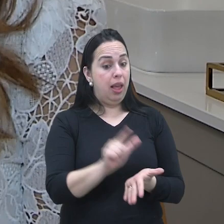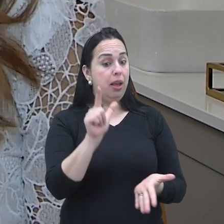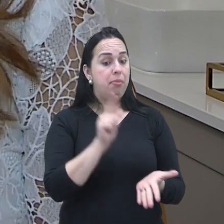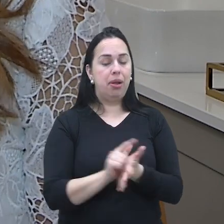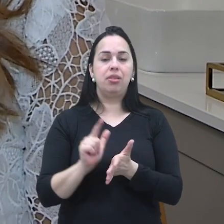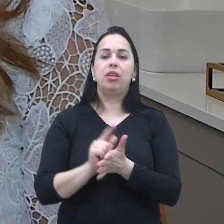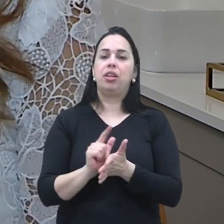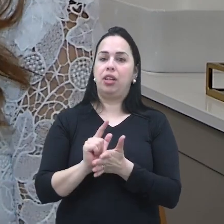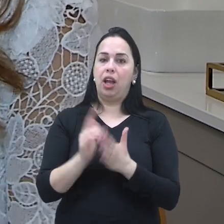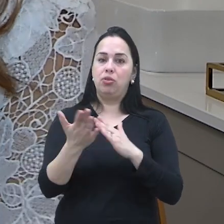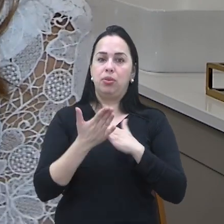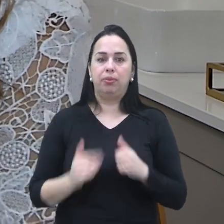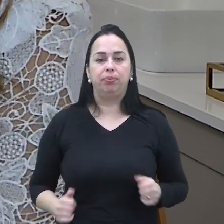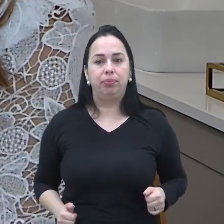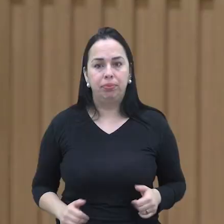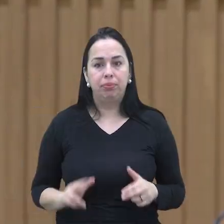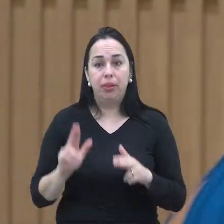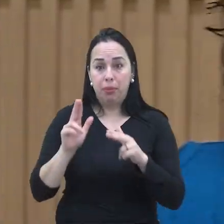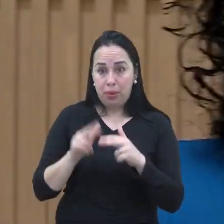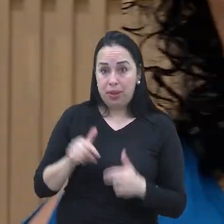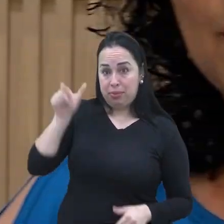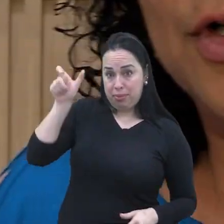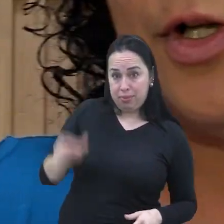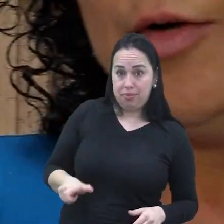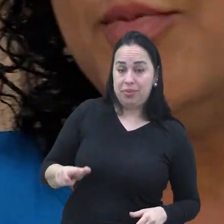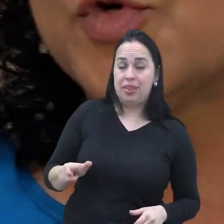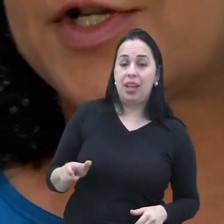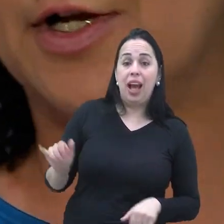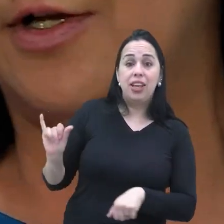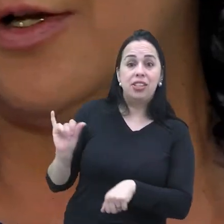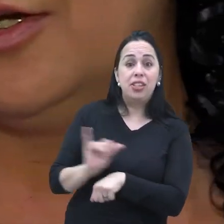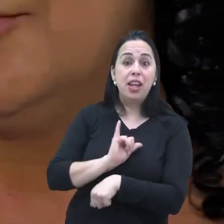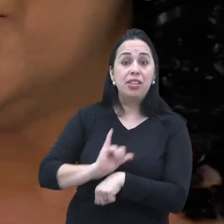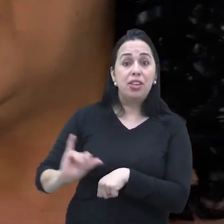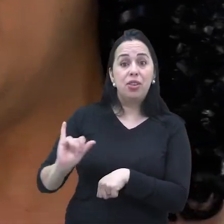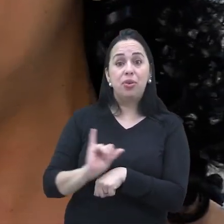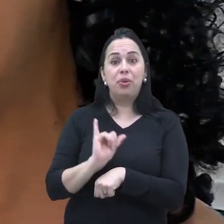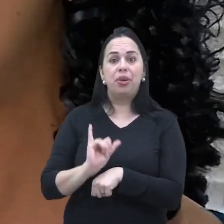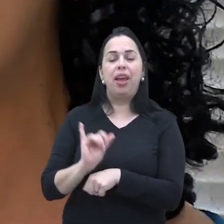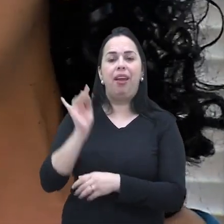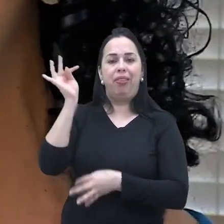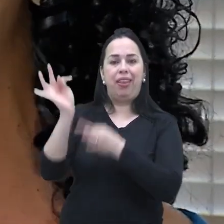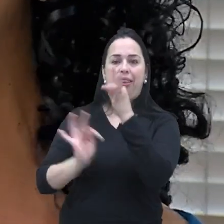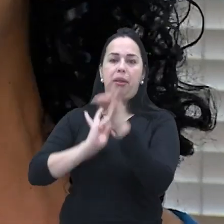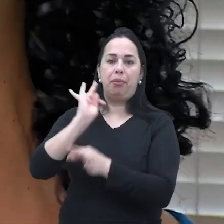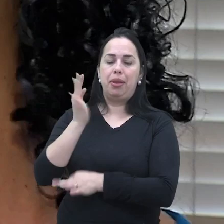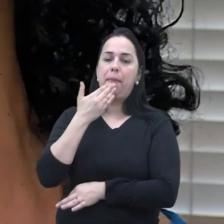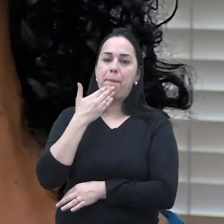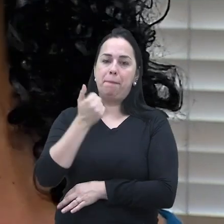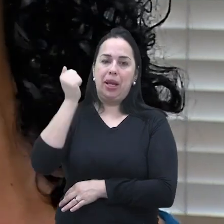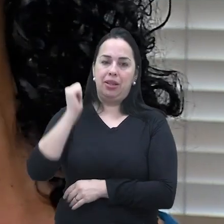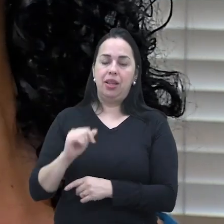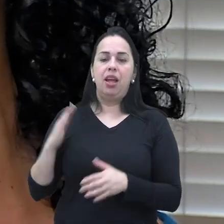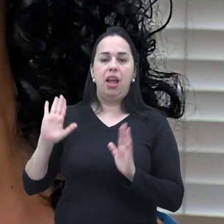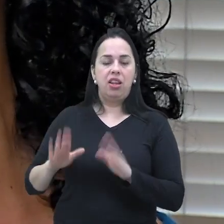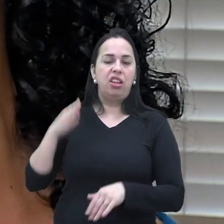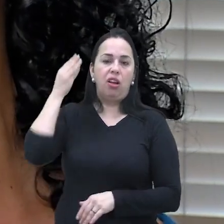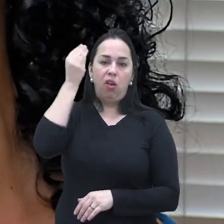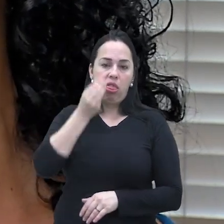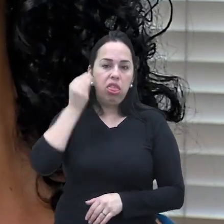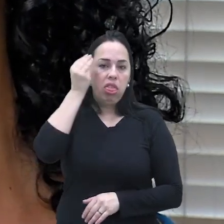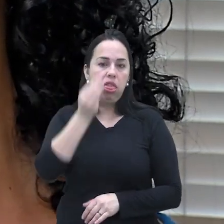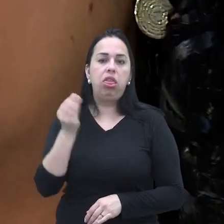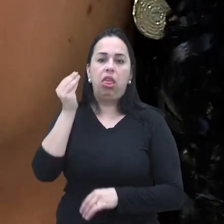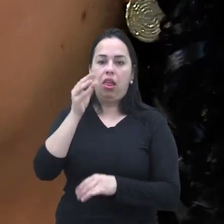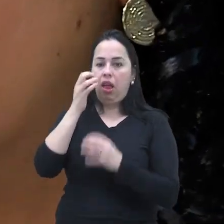do ar que está tendo muitas modificações. Para a Helenice, a melhor forma de prevenção é o tratamento. Convivendo há anos